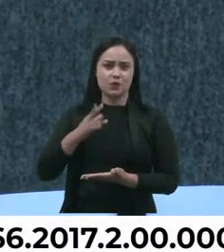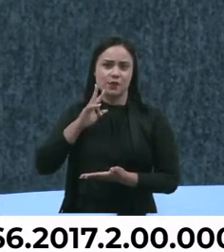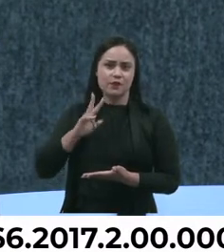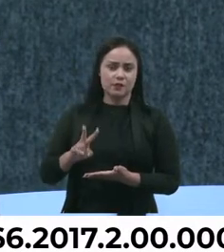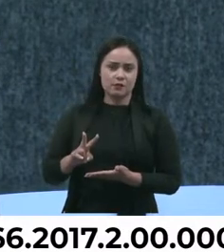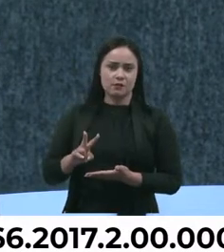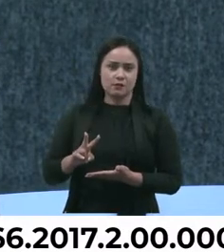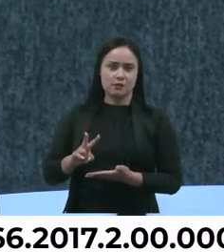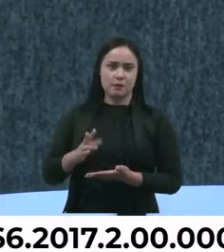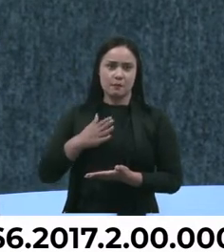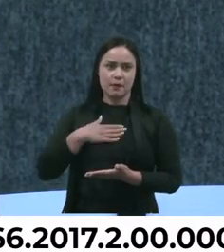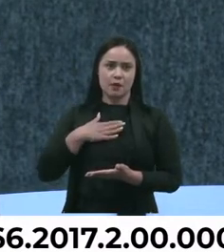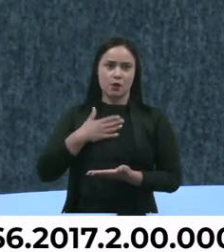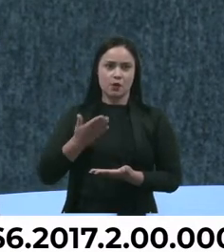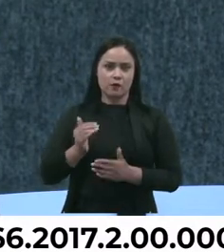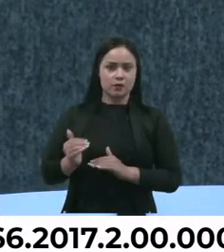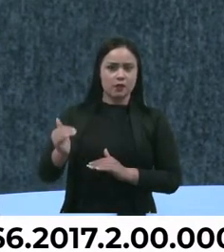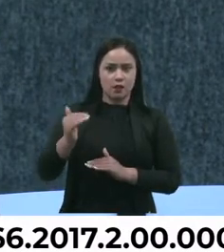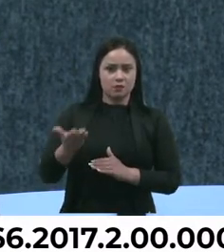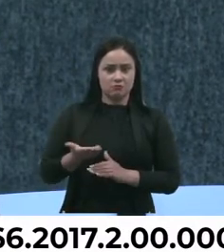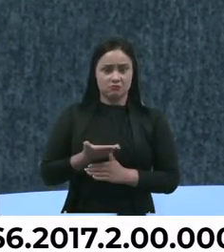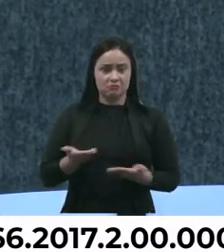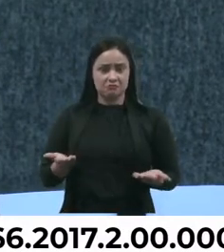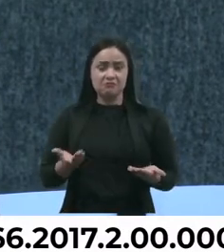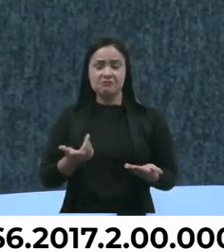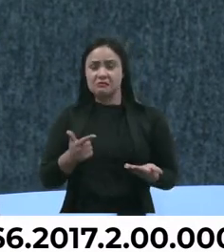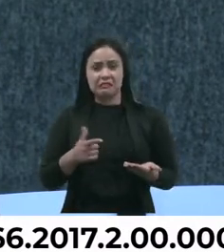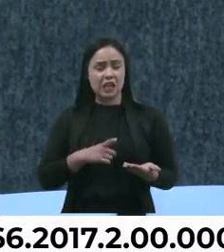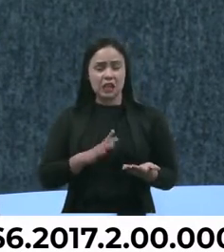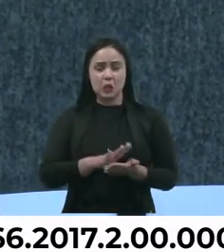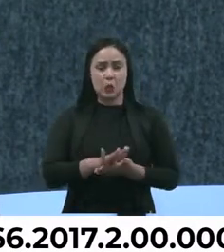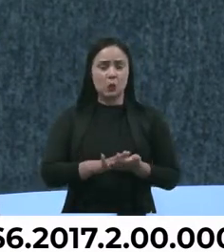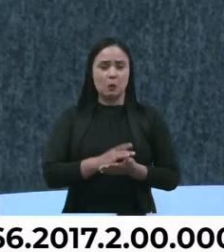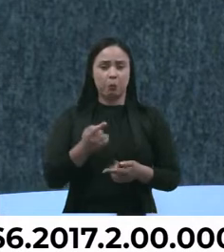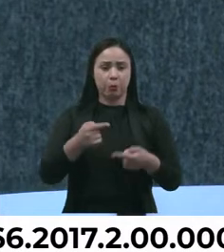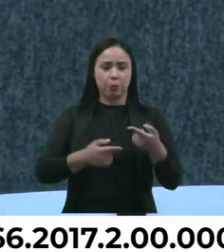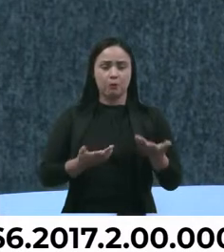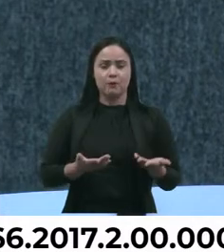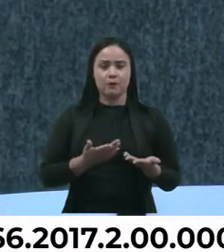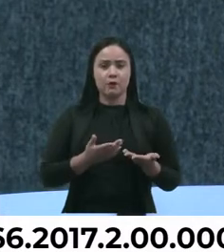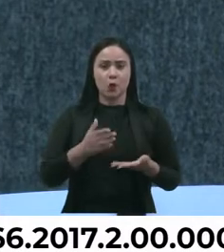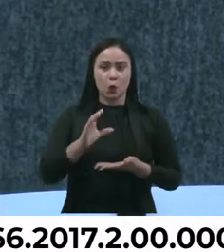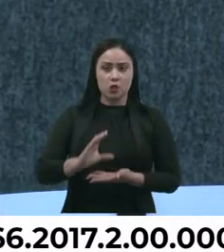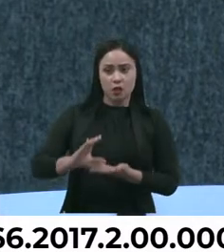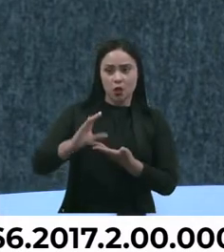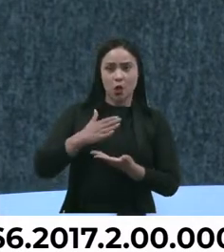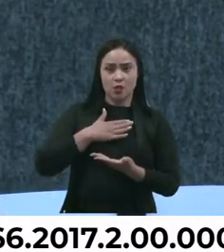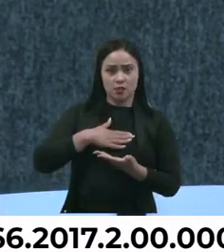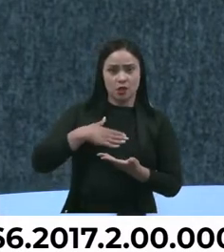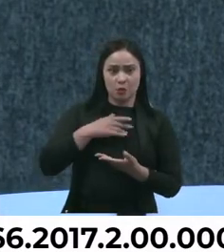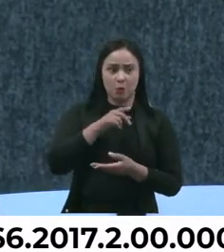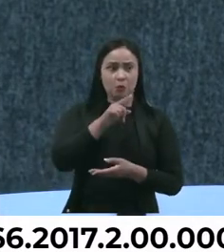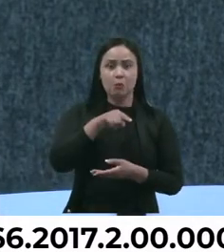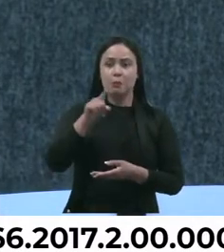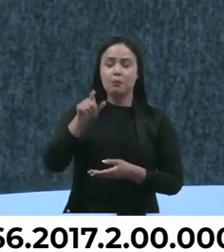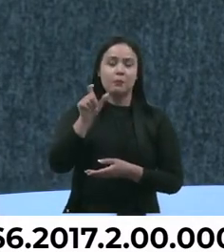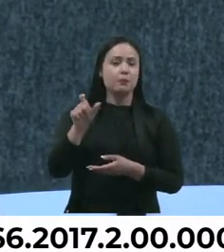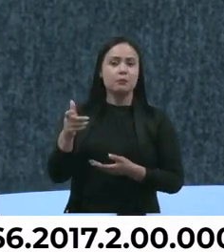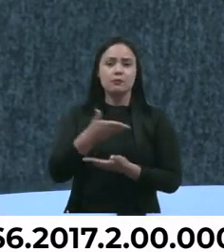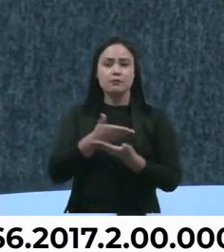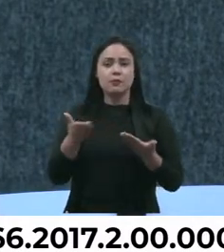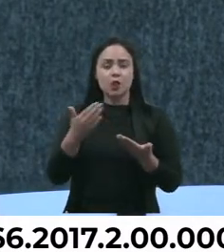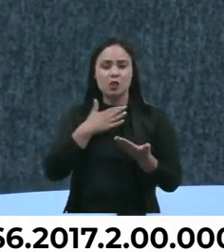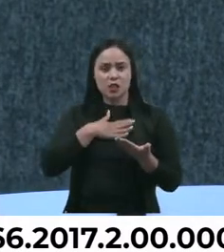vista... Meu, exatamente. De Vossa Excelência, né? Então, não tenho nenhuma oposição. Algum dos conselheiros gostaria de